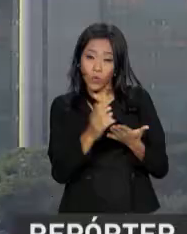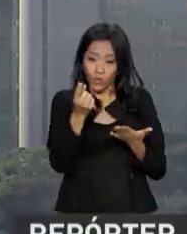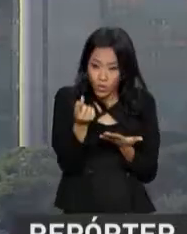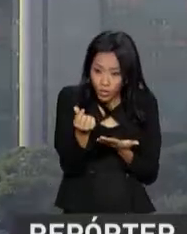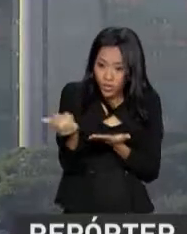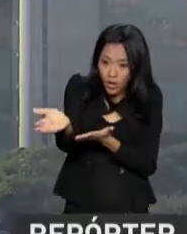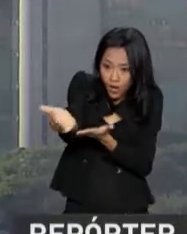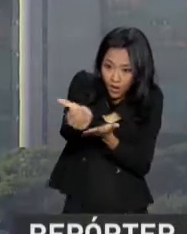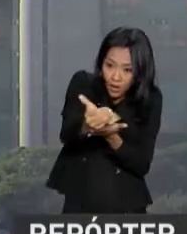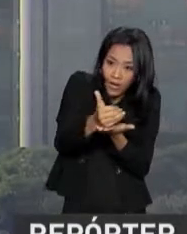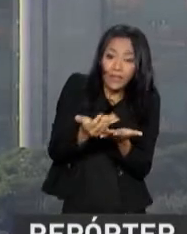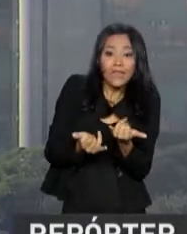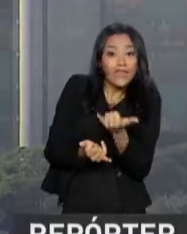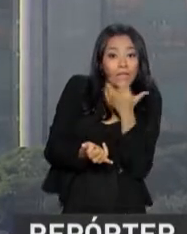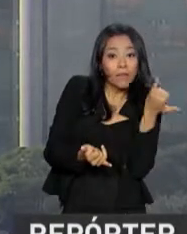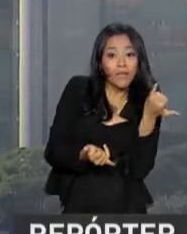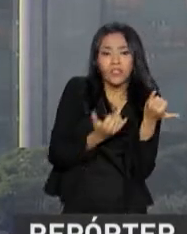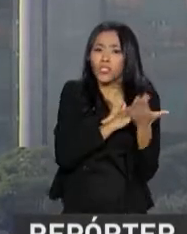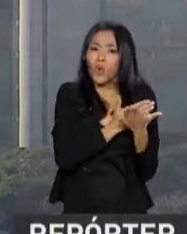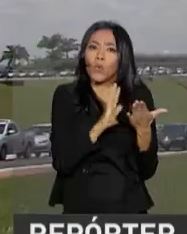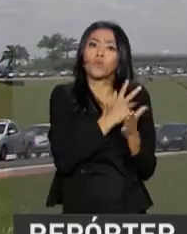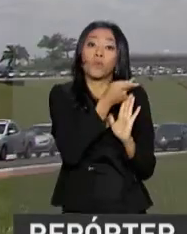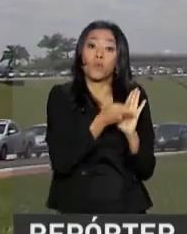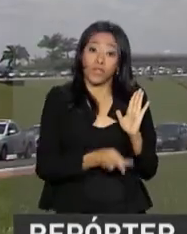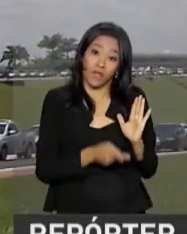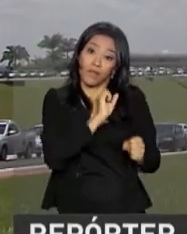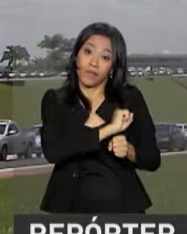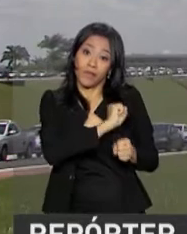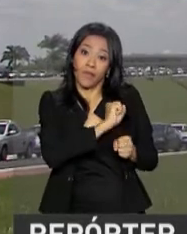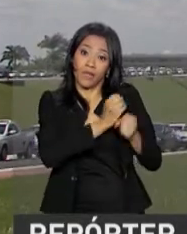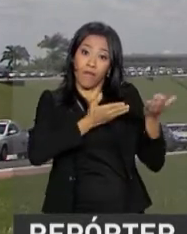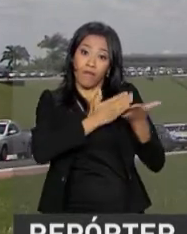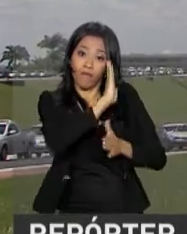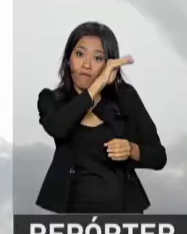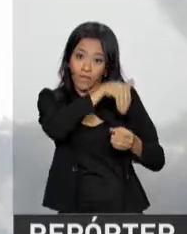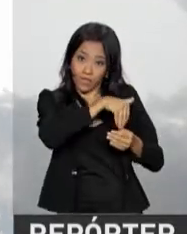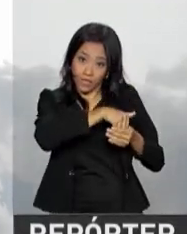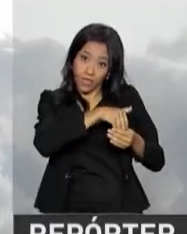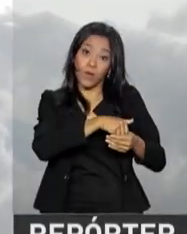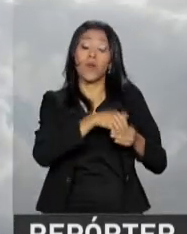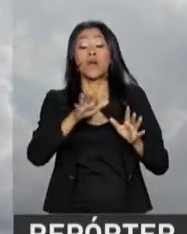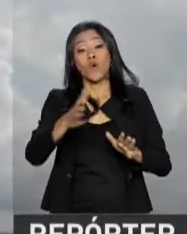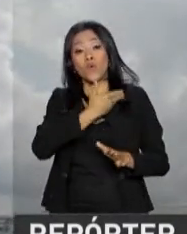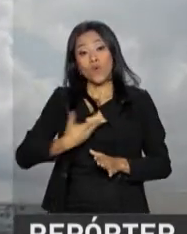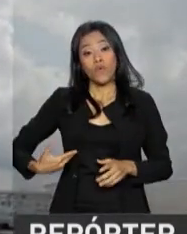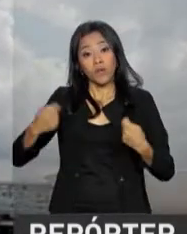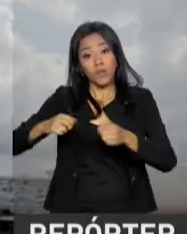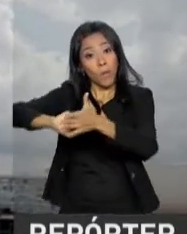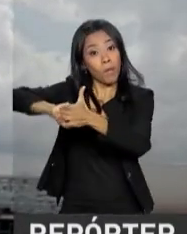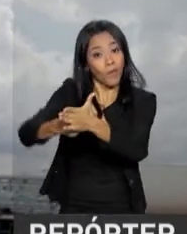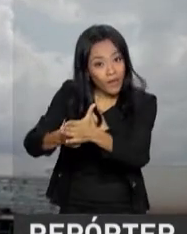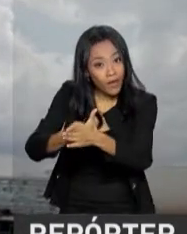previstas para este ano dependem de alguns projetos que estão no Congresso, o governo teve que bloquear parte dos gastos